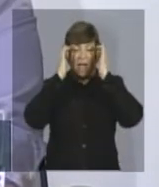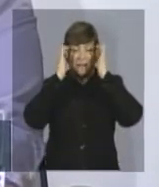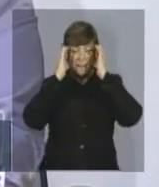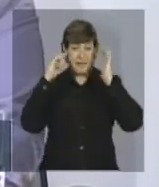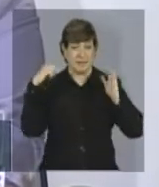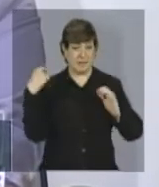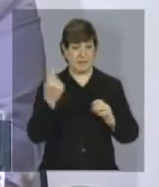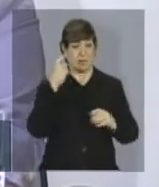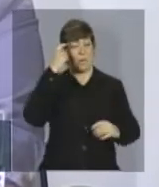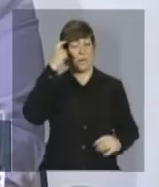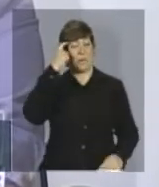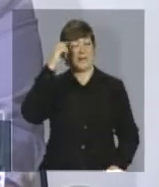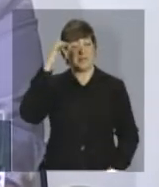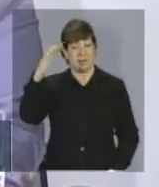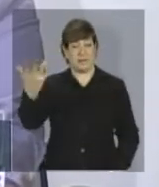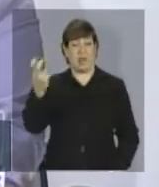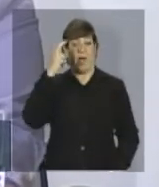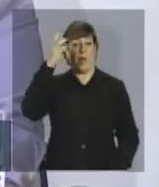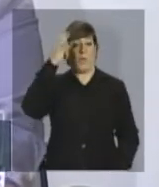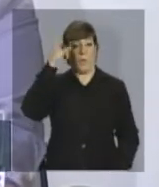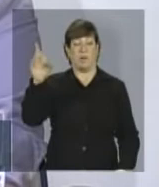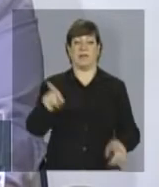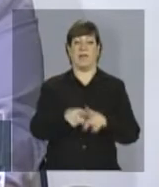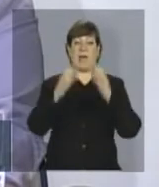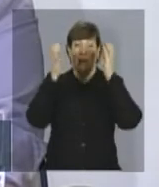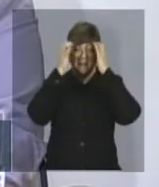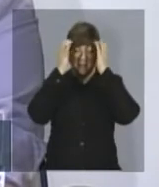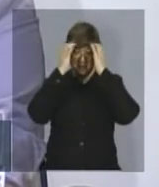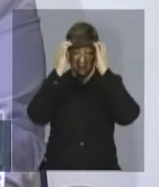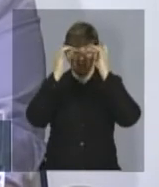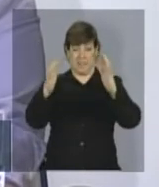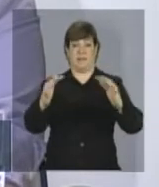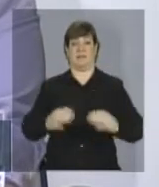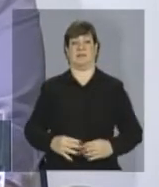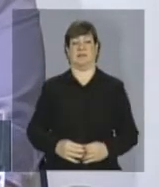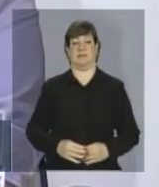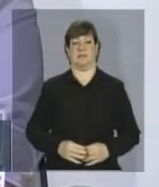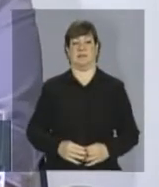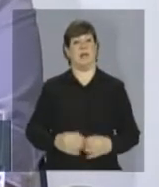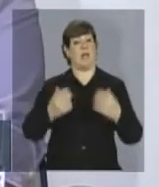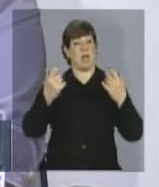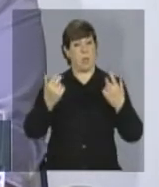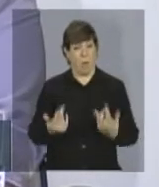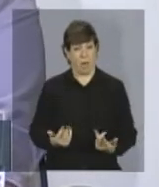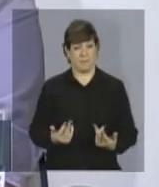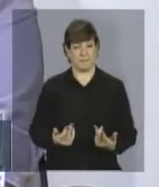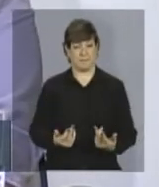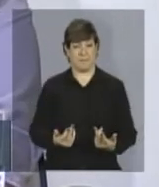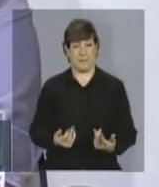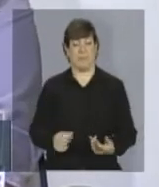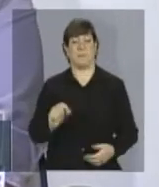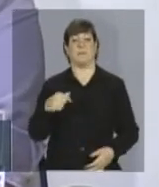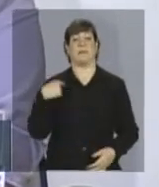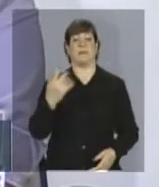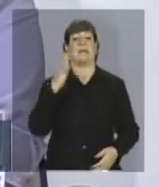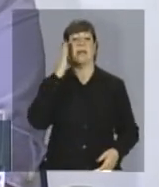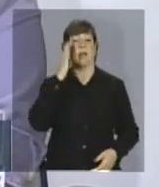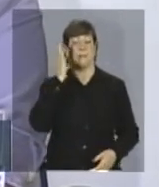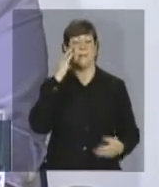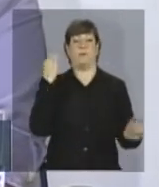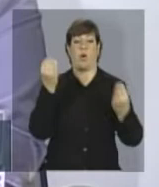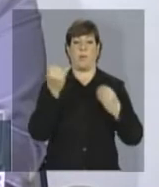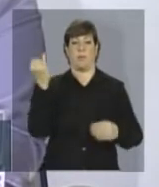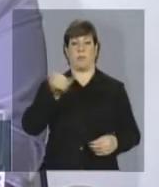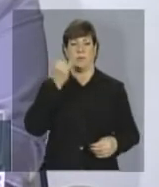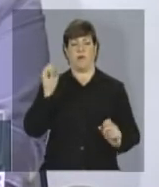o pensamento, a cultura e as mentalidades. Da mesma forma, sabemos o quanto é fundamental